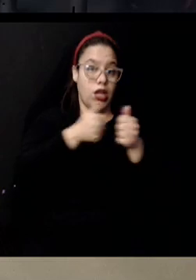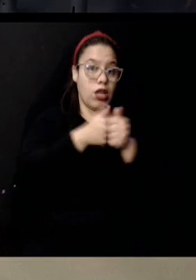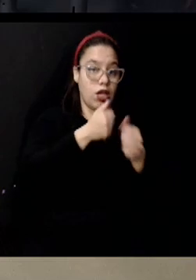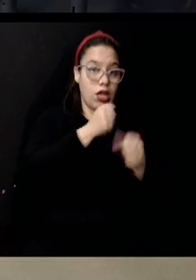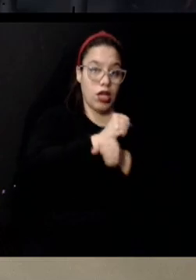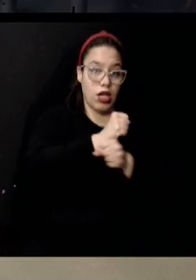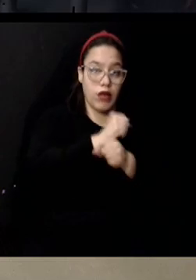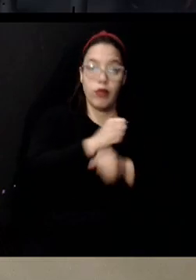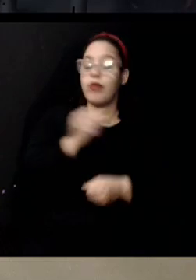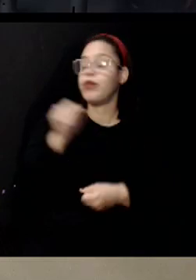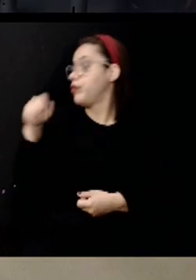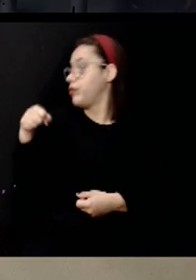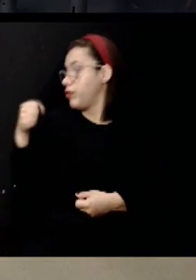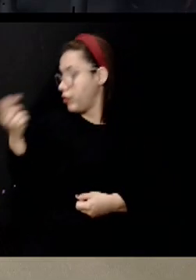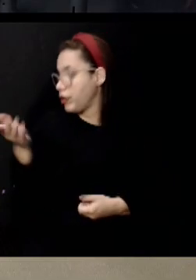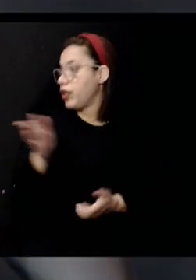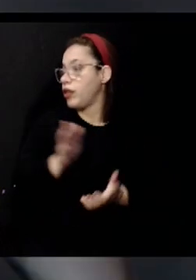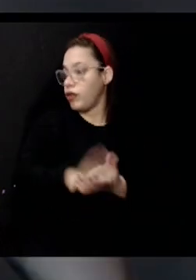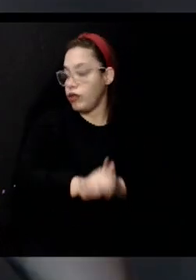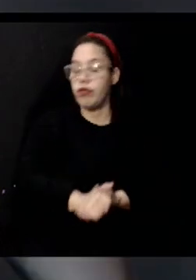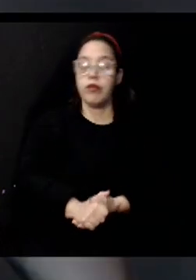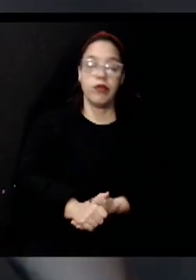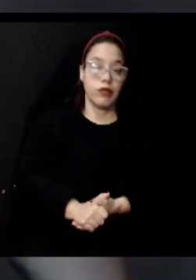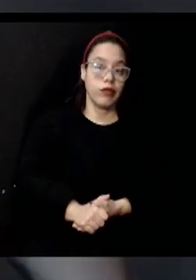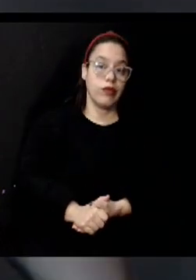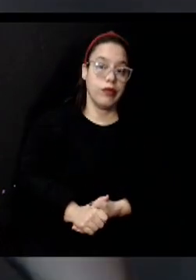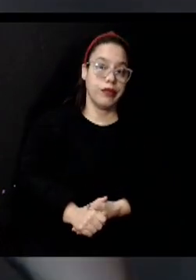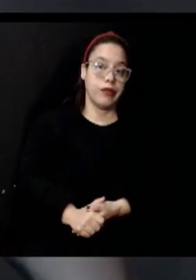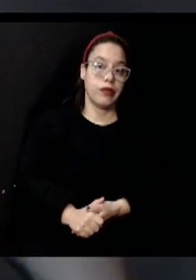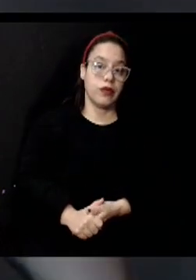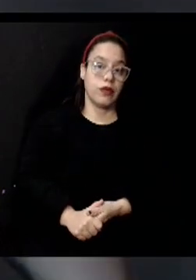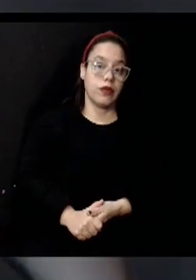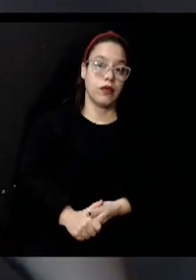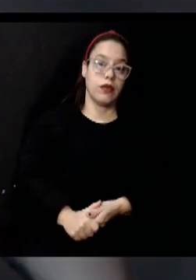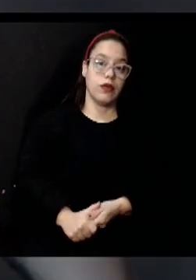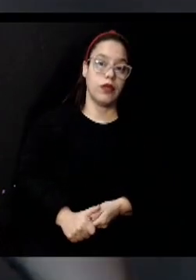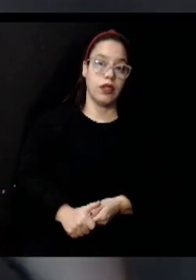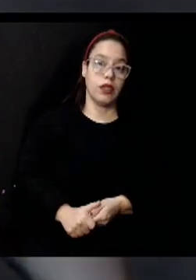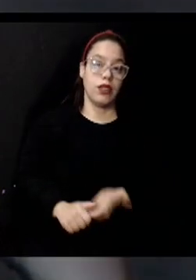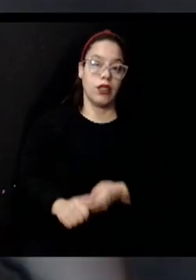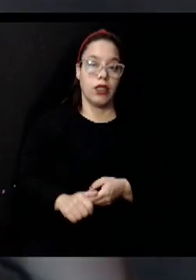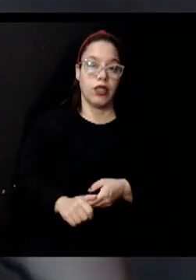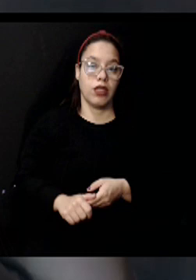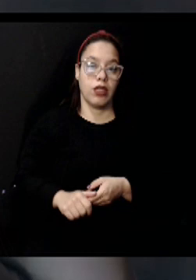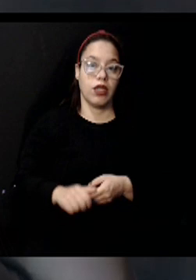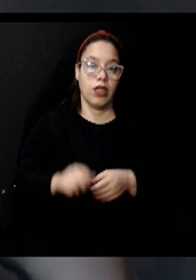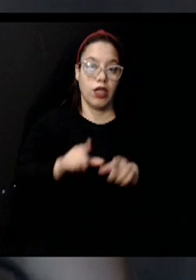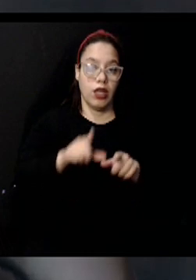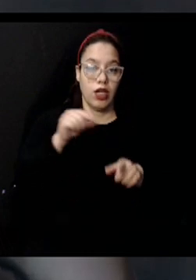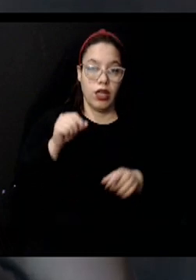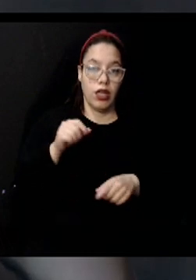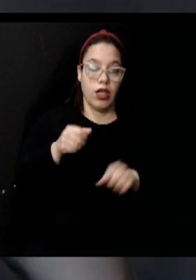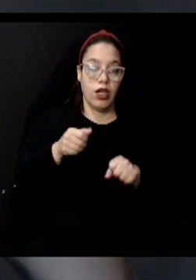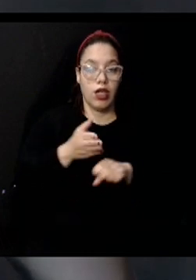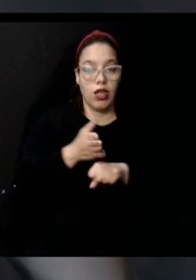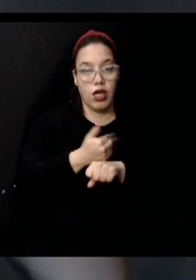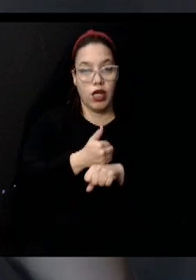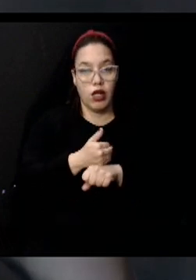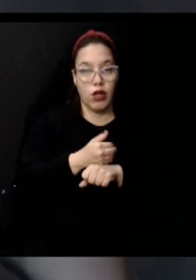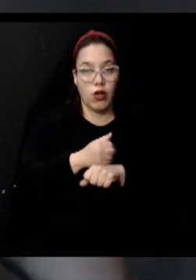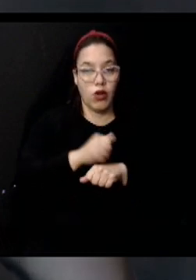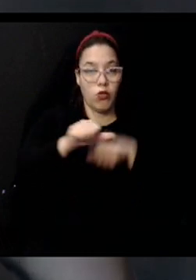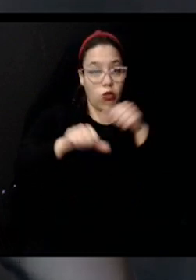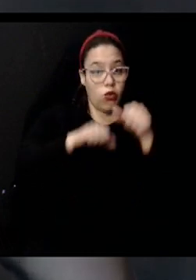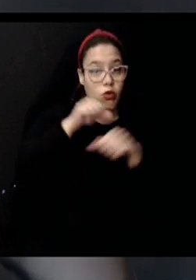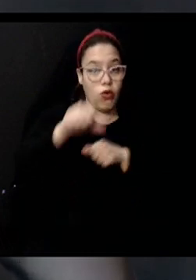é? cá também. Aham, Entendeu? é Então, o assim. que que eu faço? Eu tenho que desviar do trânsito parado, então eu tenho que sair mais cedo ou mudar minha rota. Então